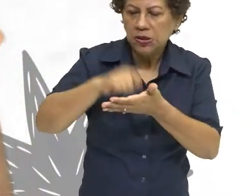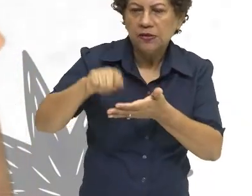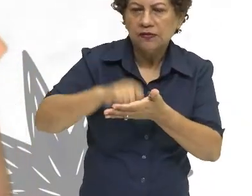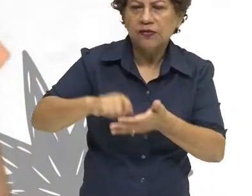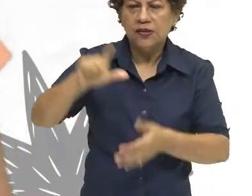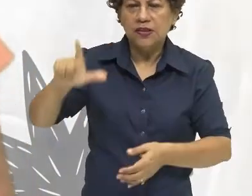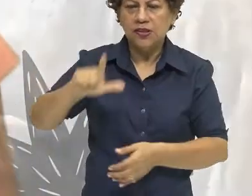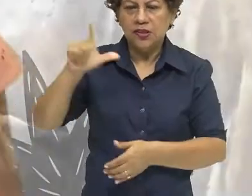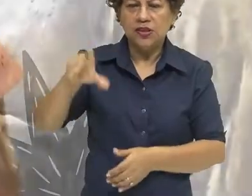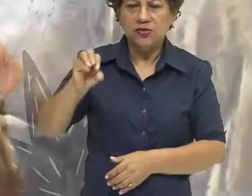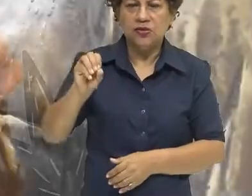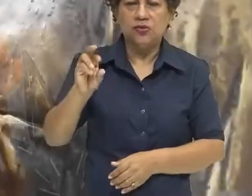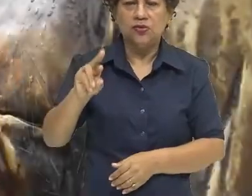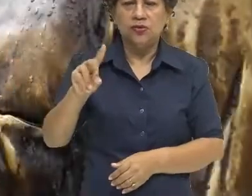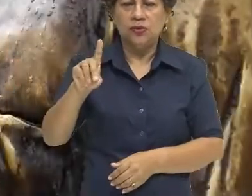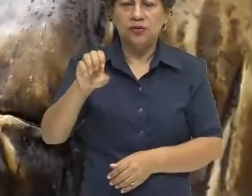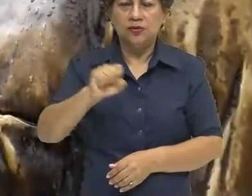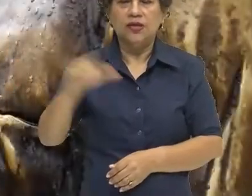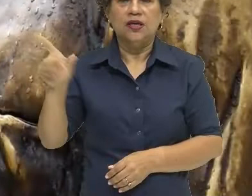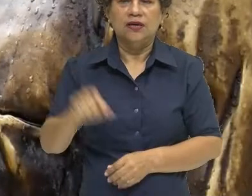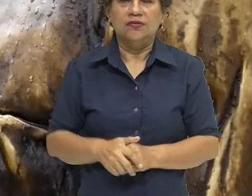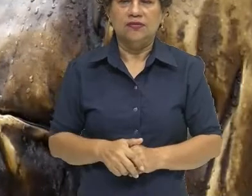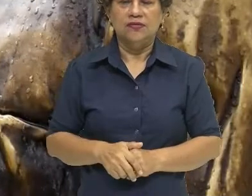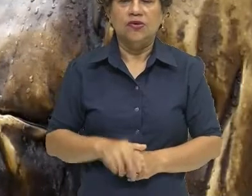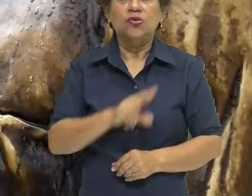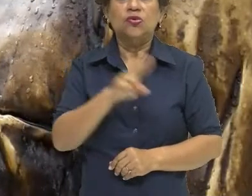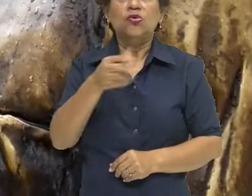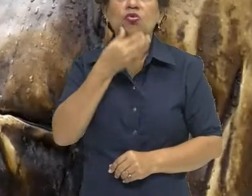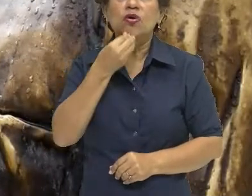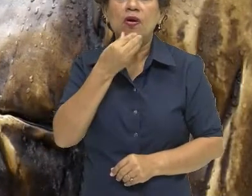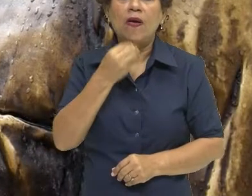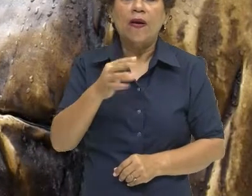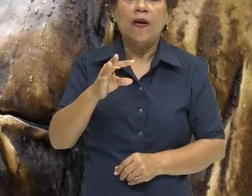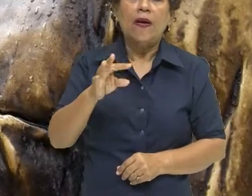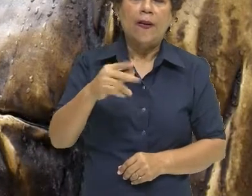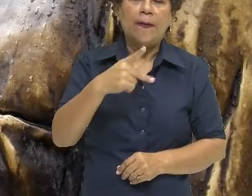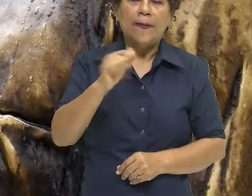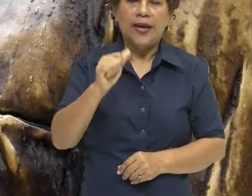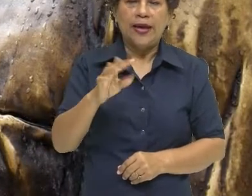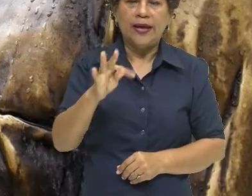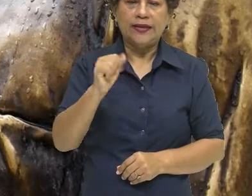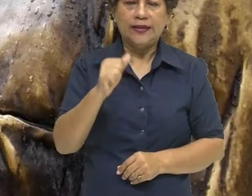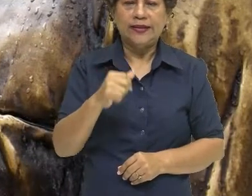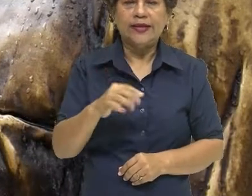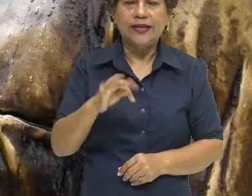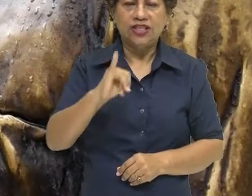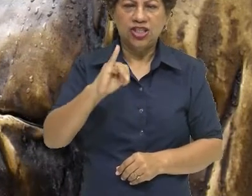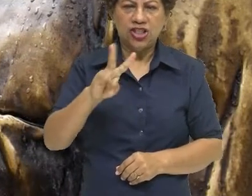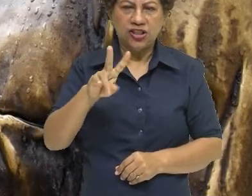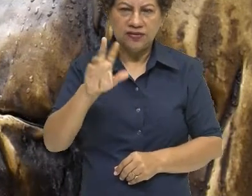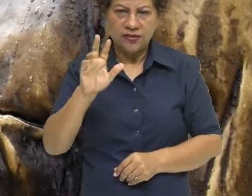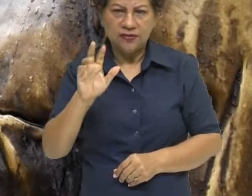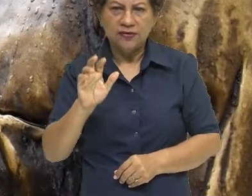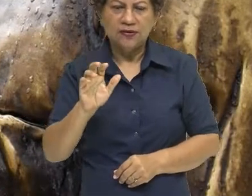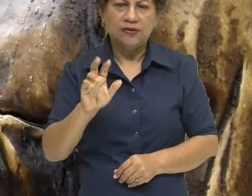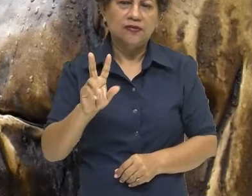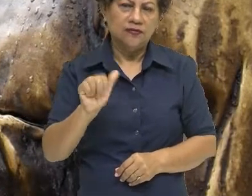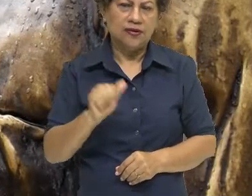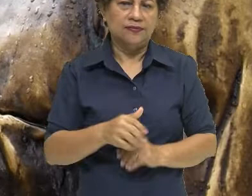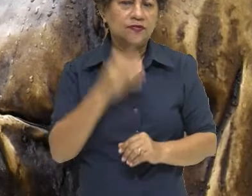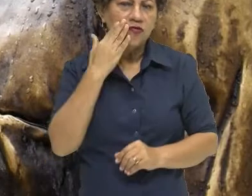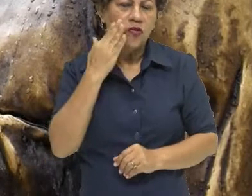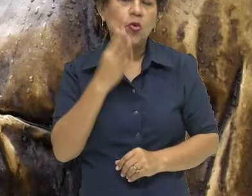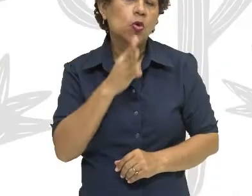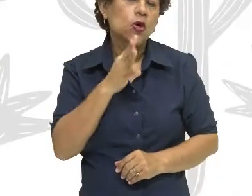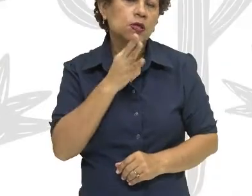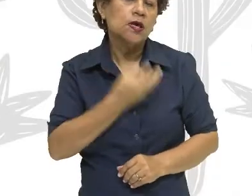cordel aqui no Brasil se chama Patativa do Assaré. E nós vamos agora conhecer um exemplo de um dos textos que ele escreveu.